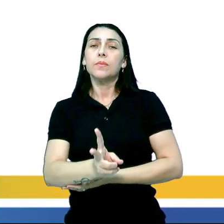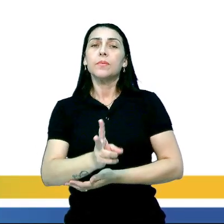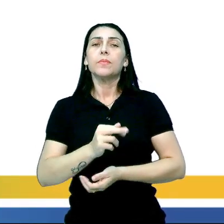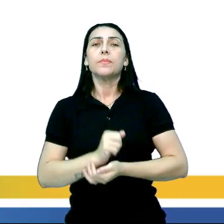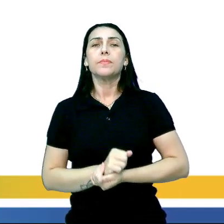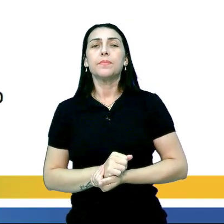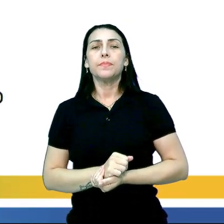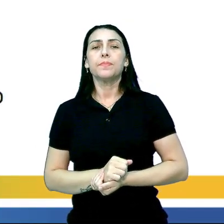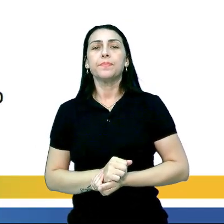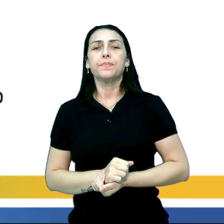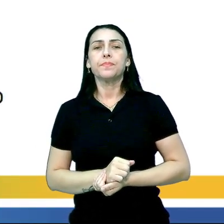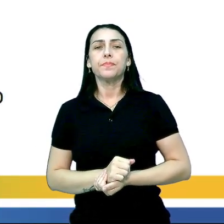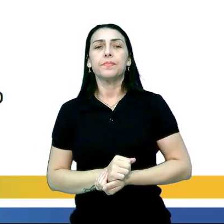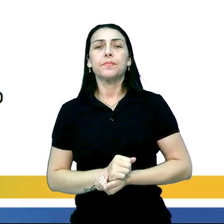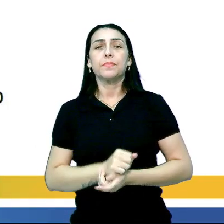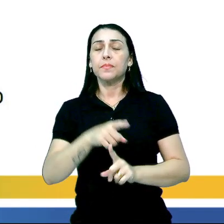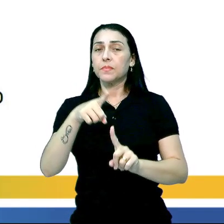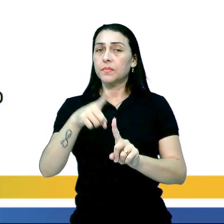continuar.